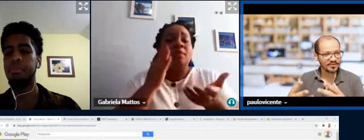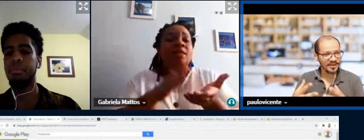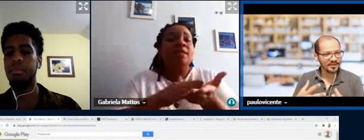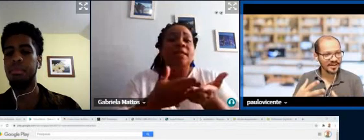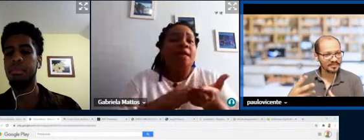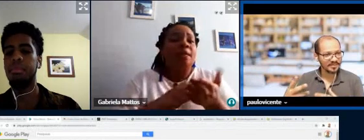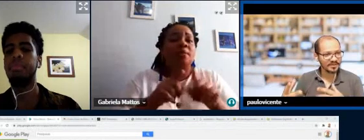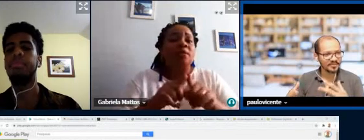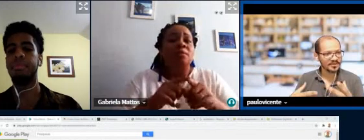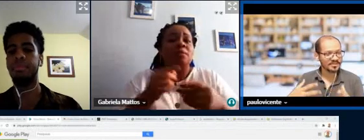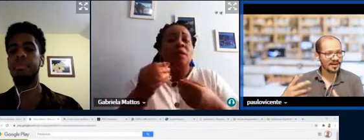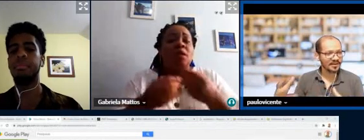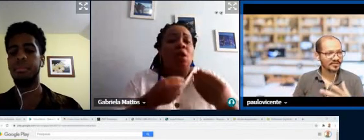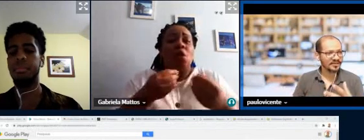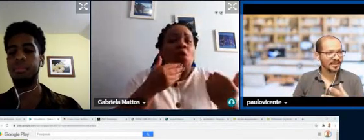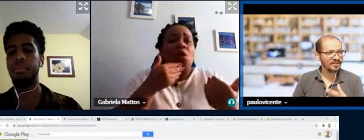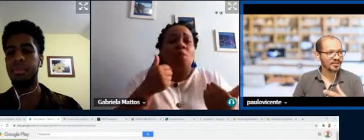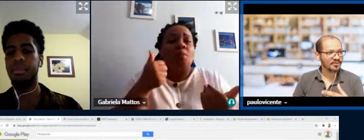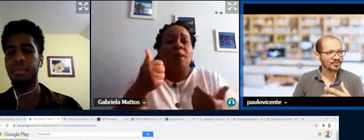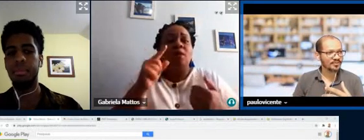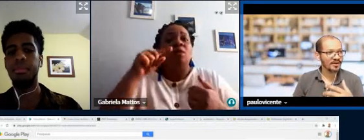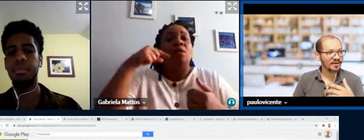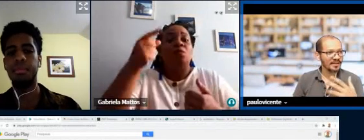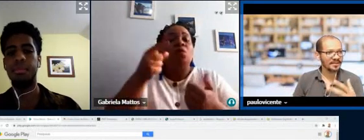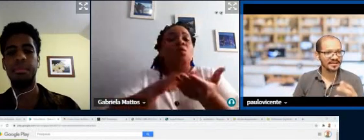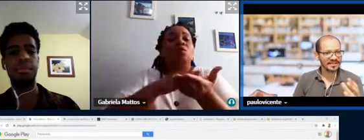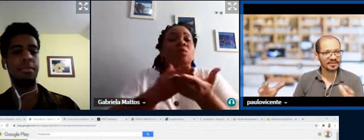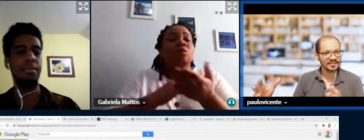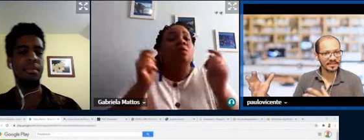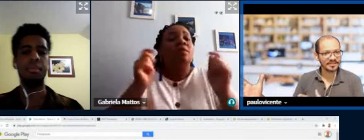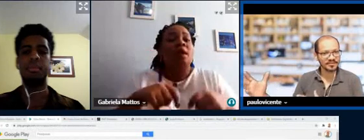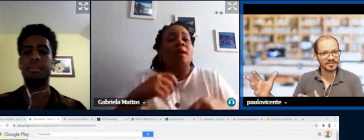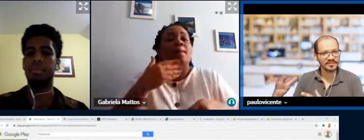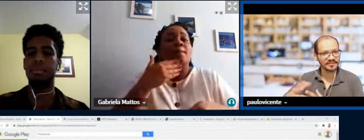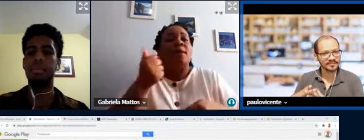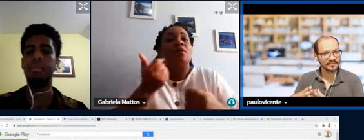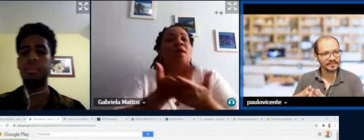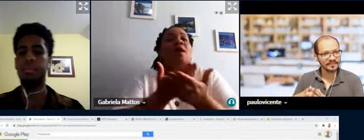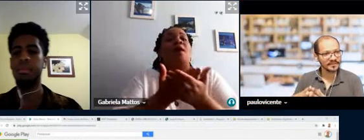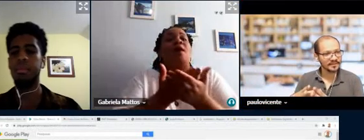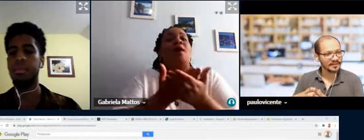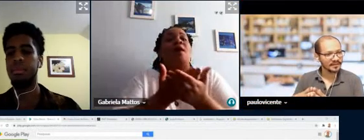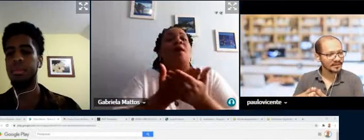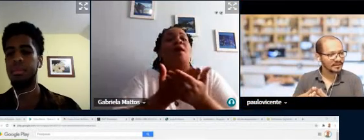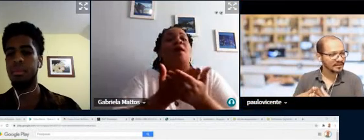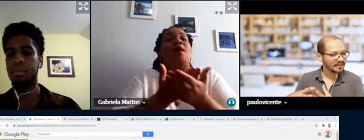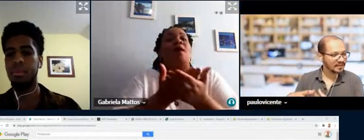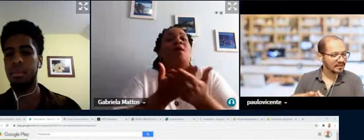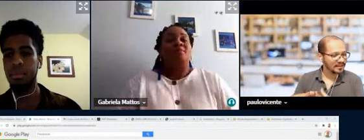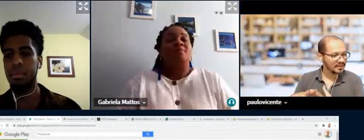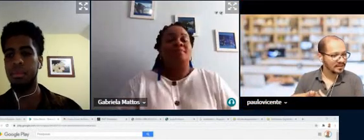eu posso melhorar para numa próxima aula com intérprete, o que é que eu posso melhorar para que essa aula seja mais inclusiva.